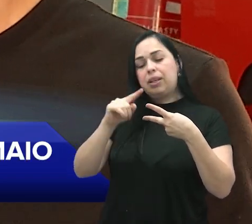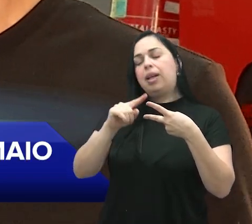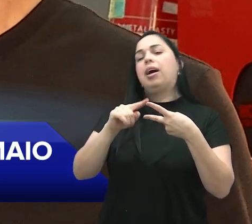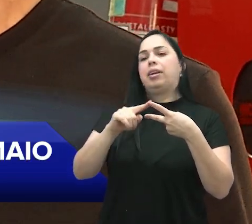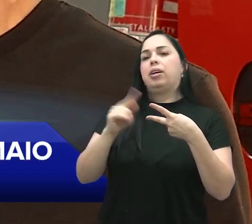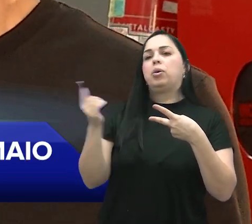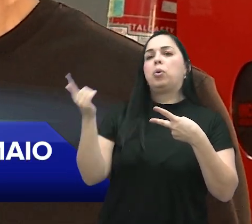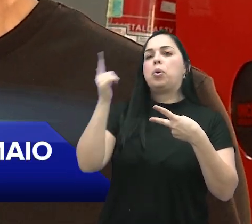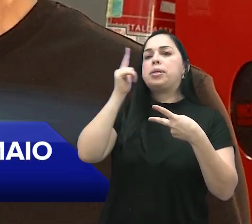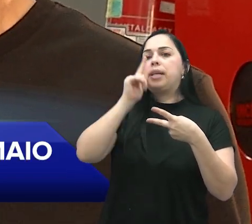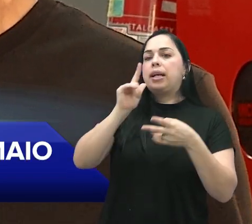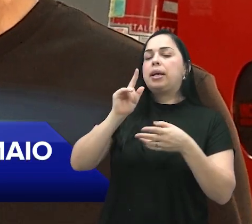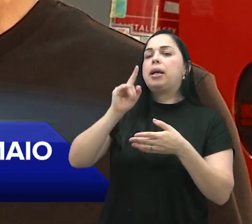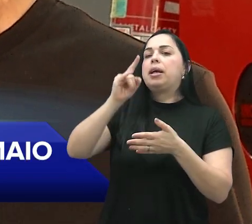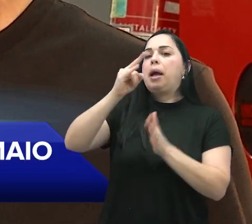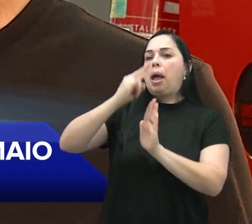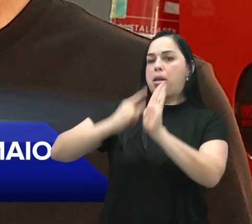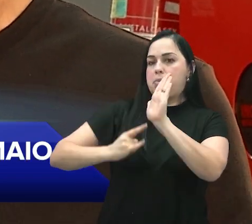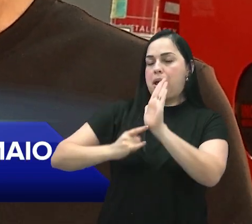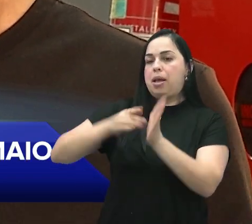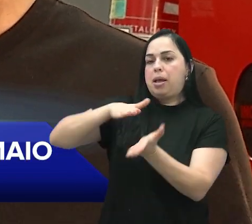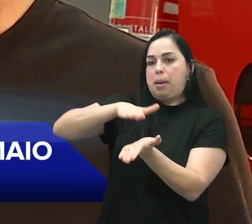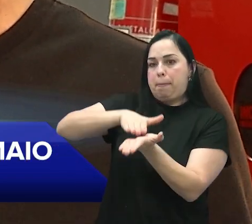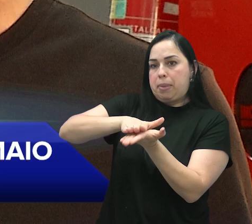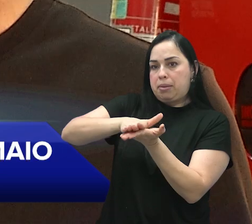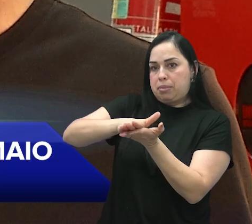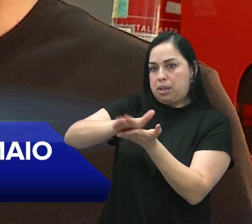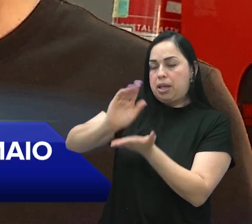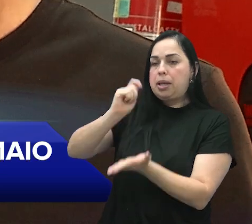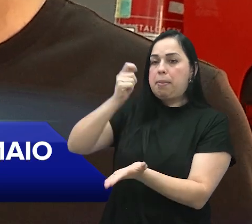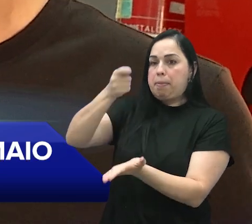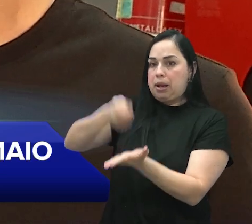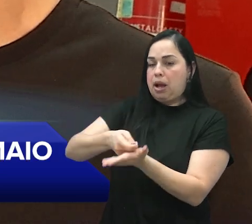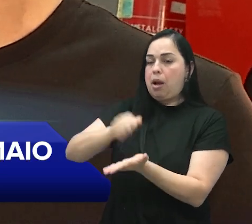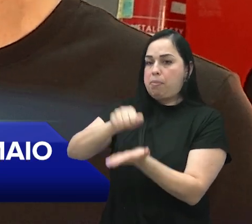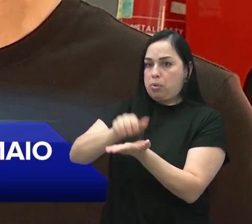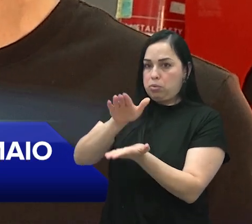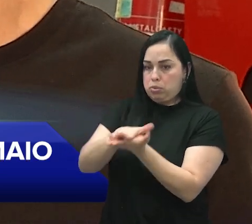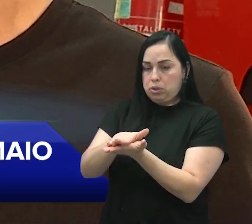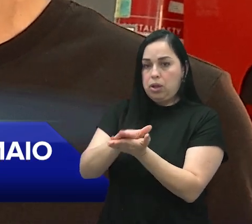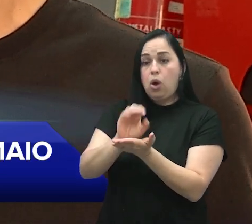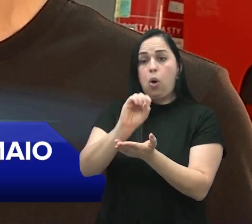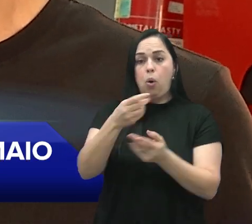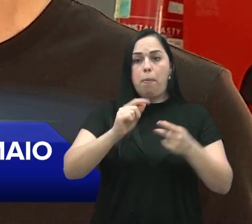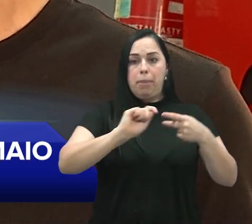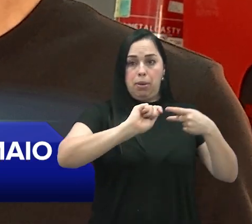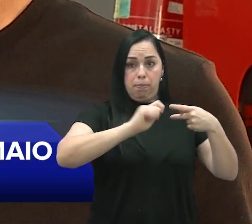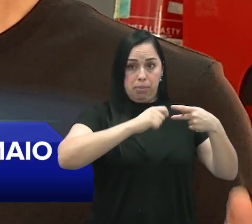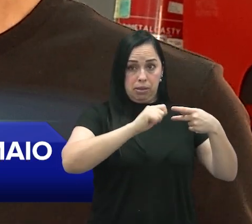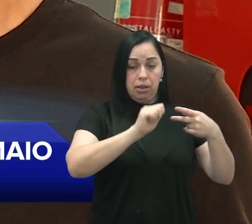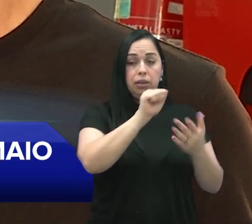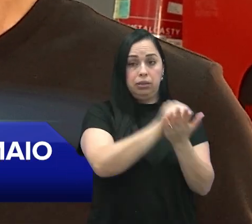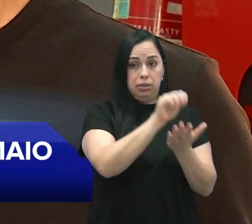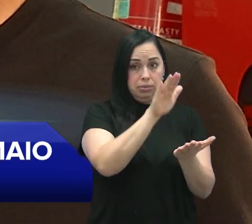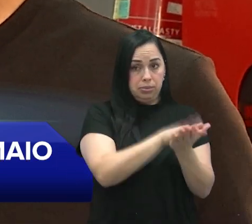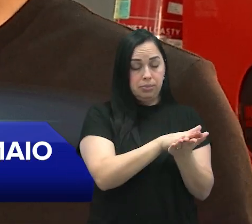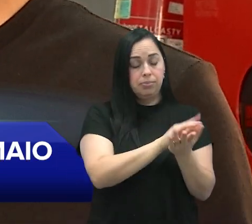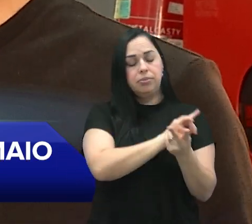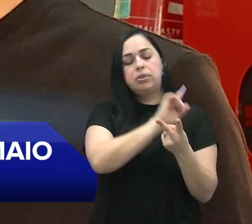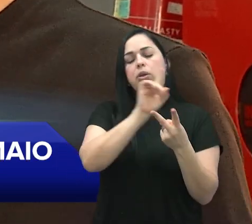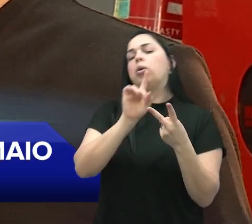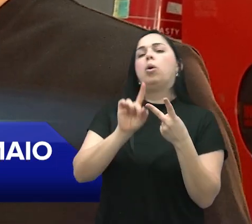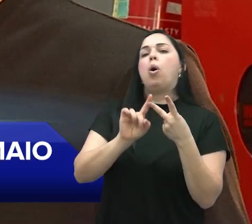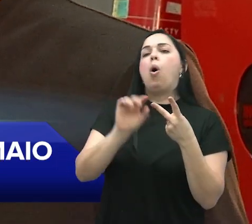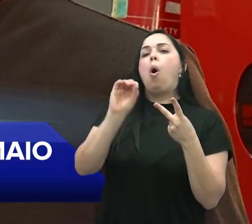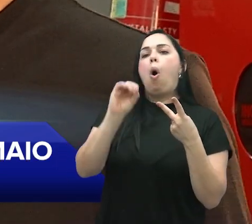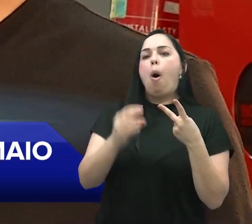possível gerar uma guia de multa, ou pagar pelo Pix propriamente dito, né? Ali a guia é o Pix, e